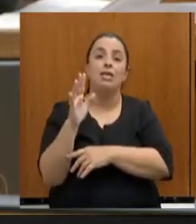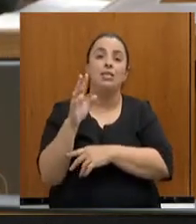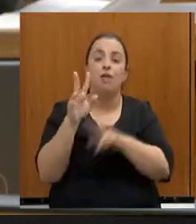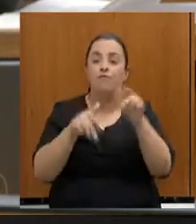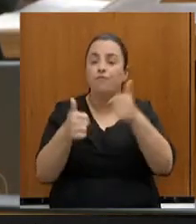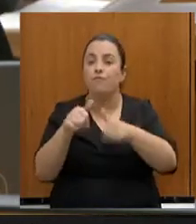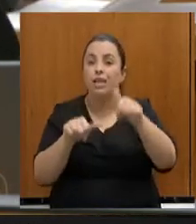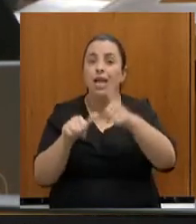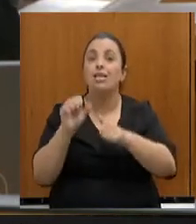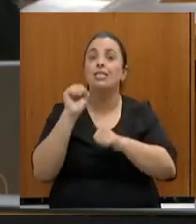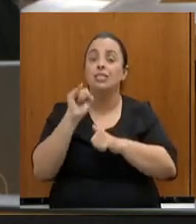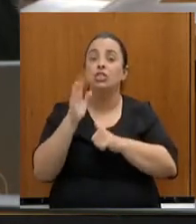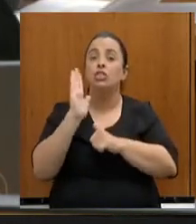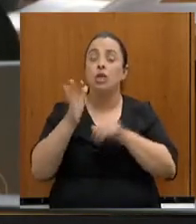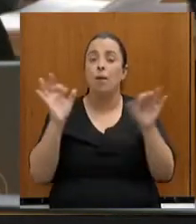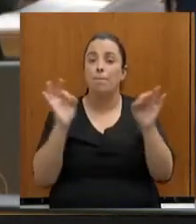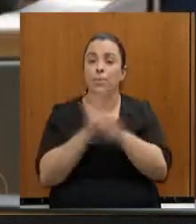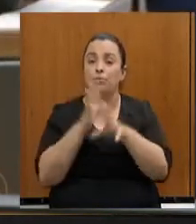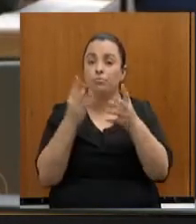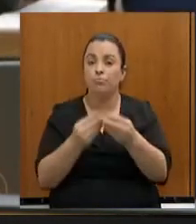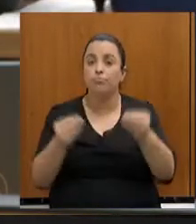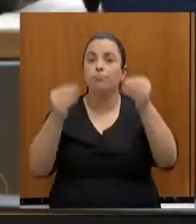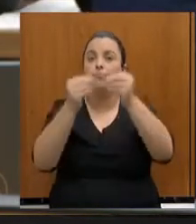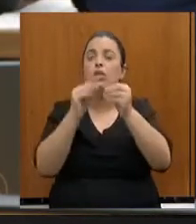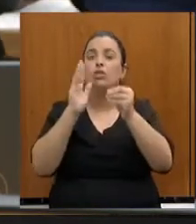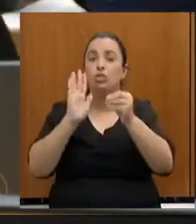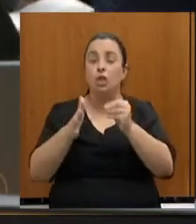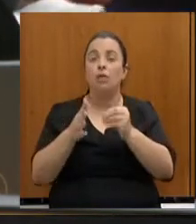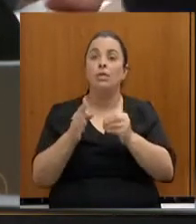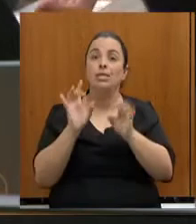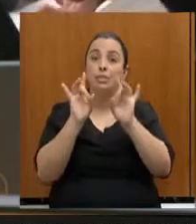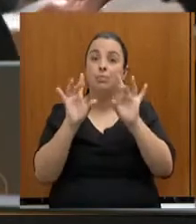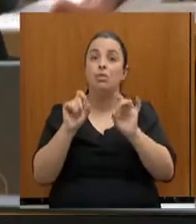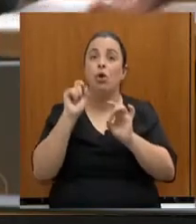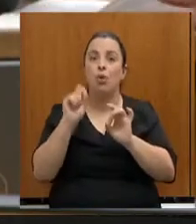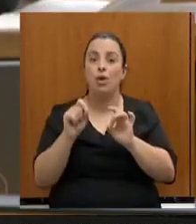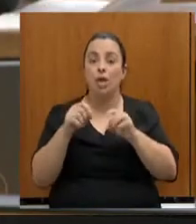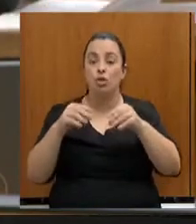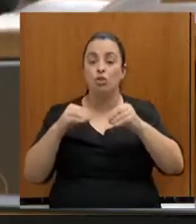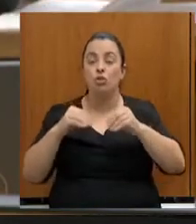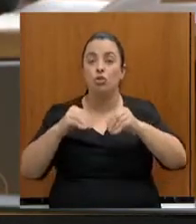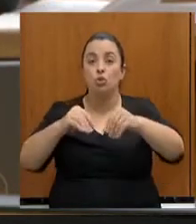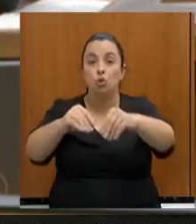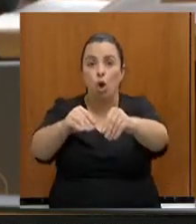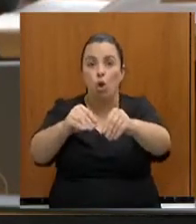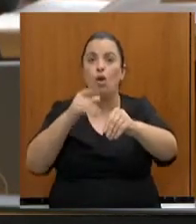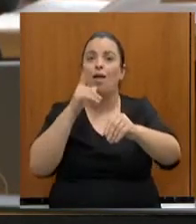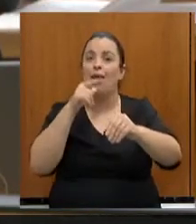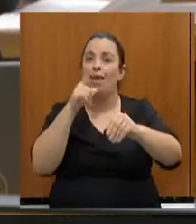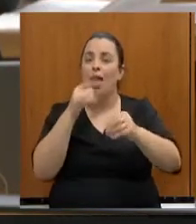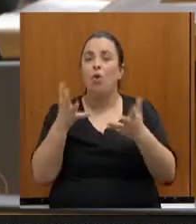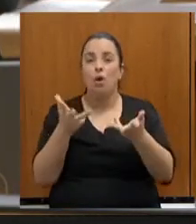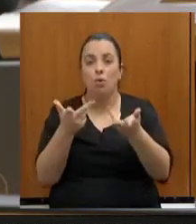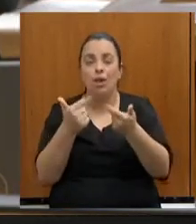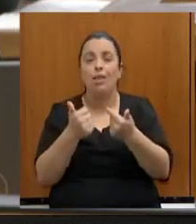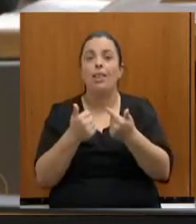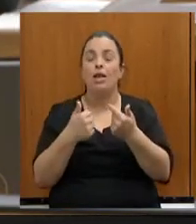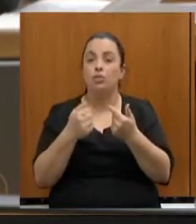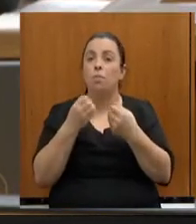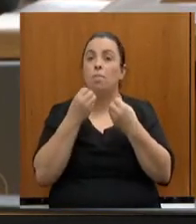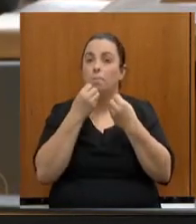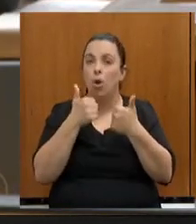integralmente especialmente a qualidade da água e do solo Além disso nós temos né recursos